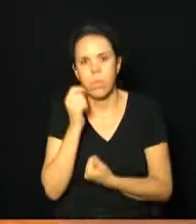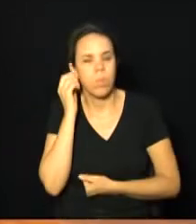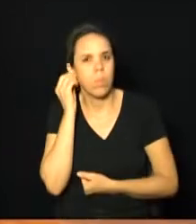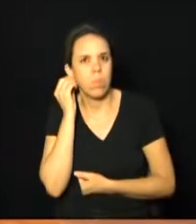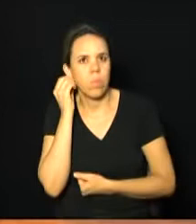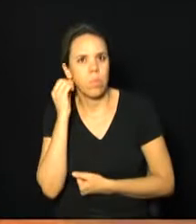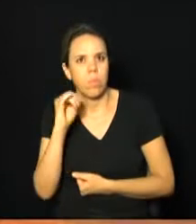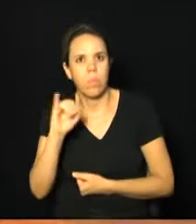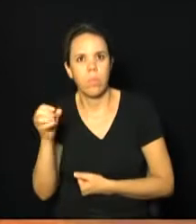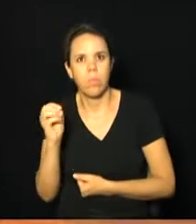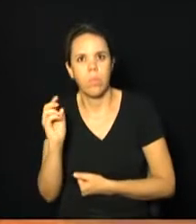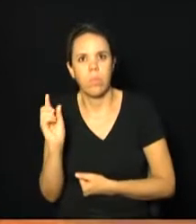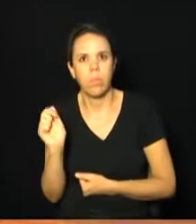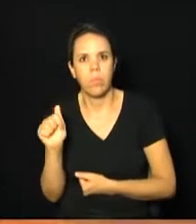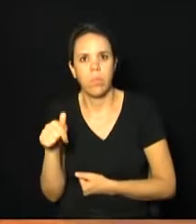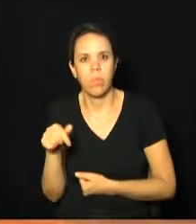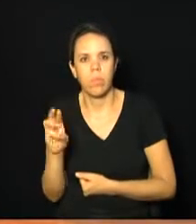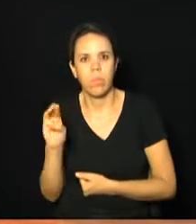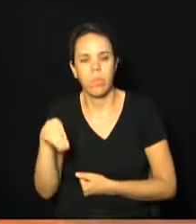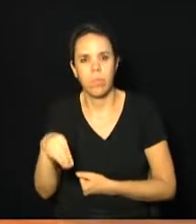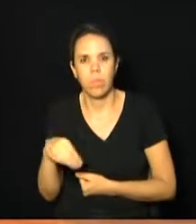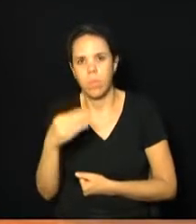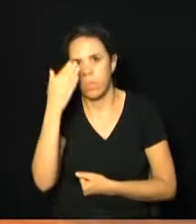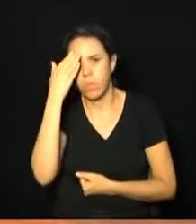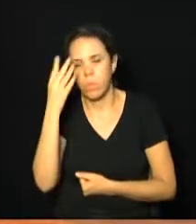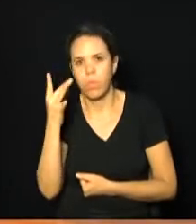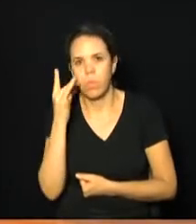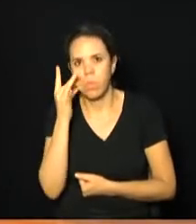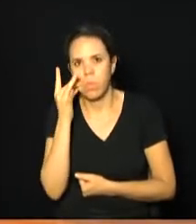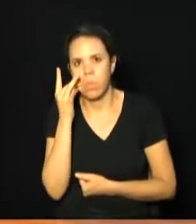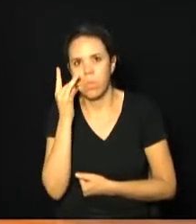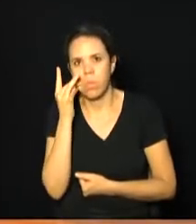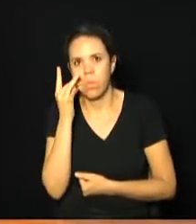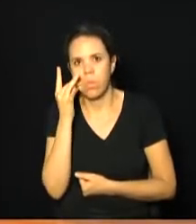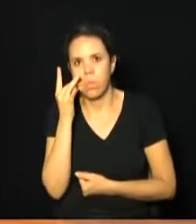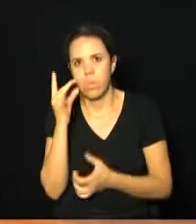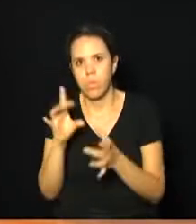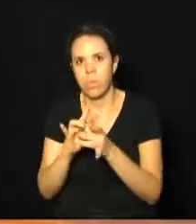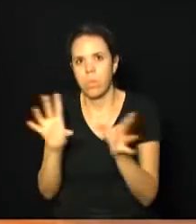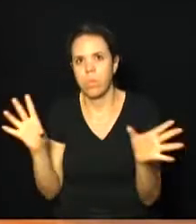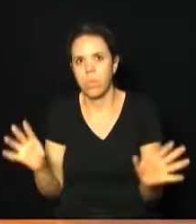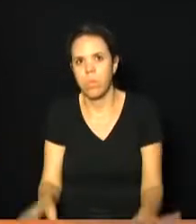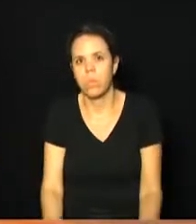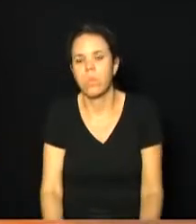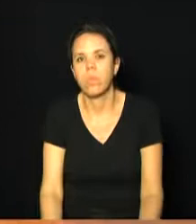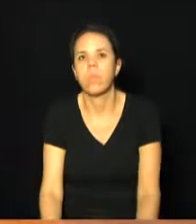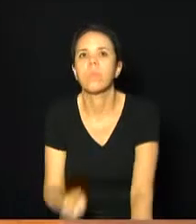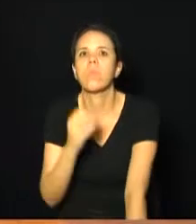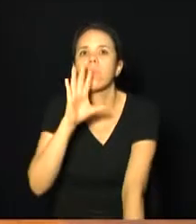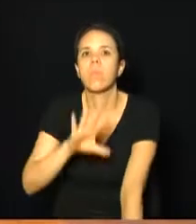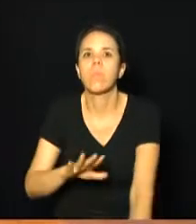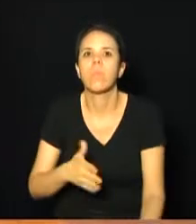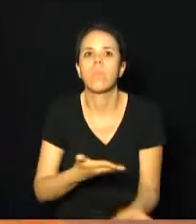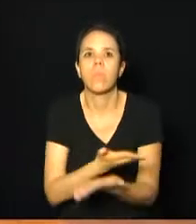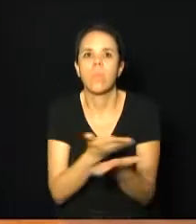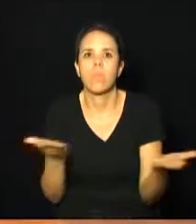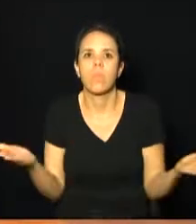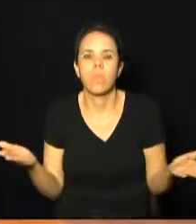de Joaquim Egídio. Muito obrigada pela presença, Maurício, e fica à vontade. Uma boa tarde a